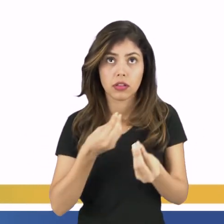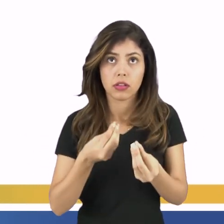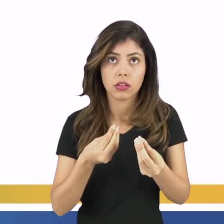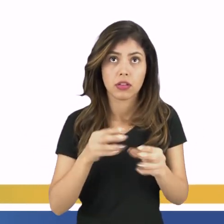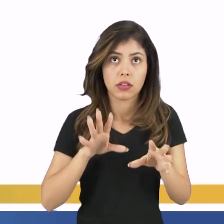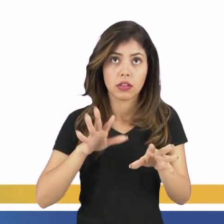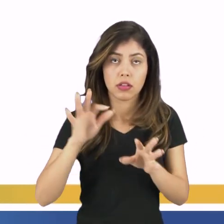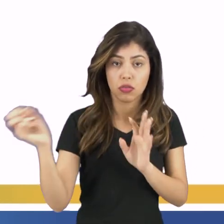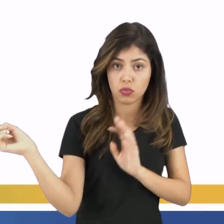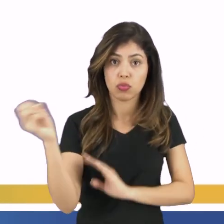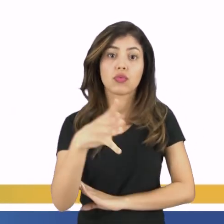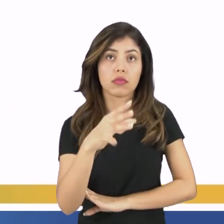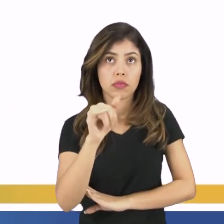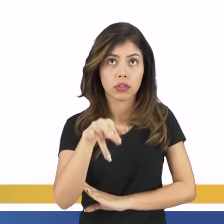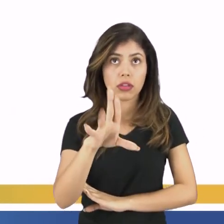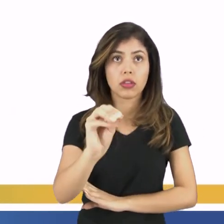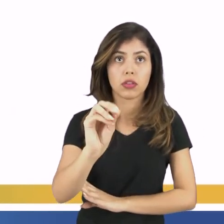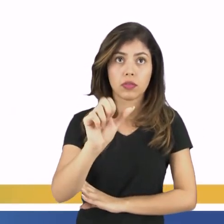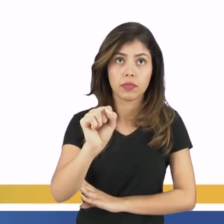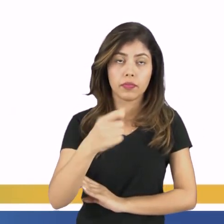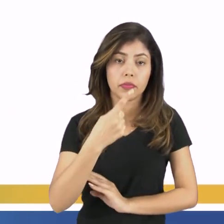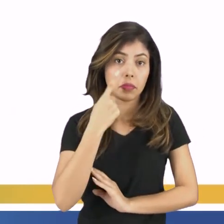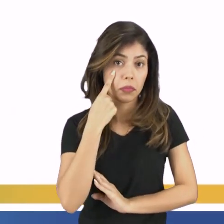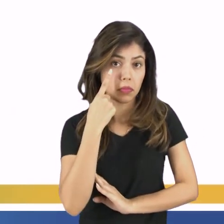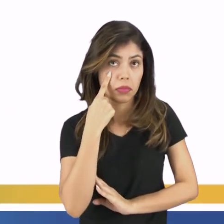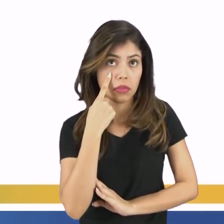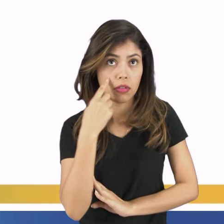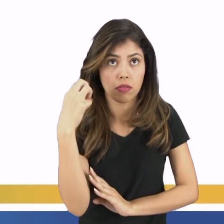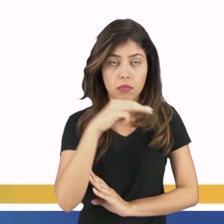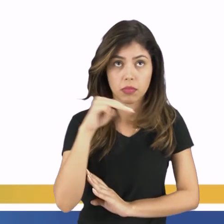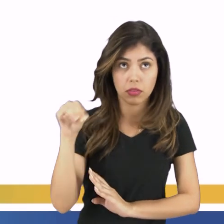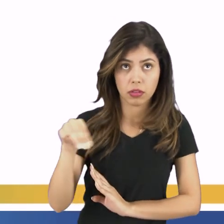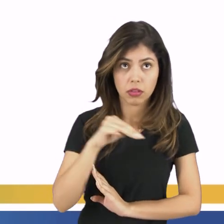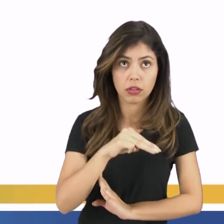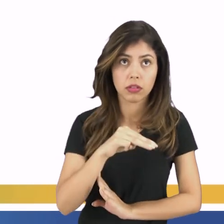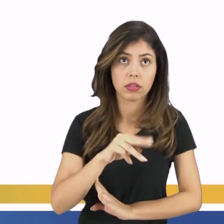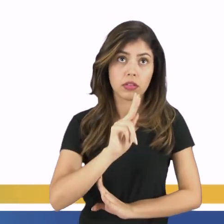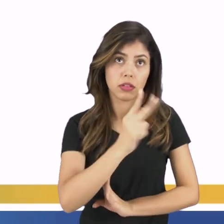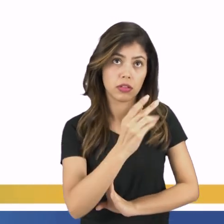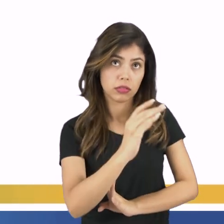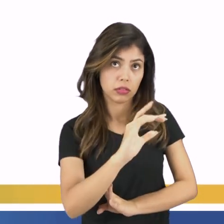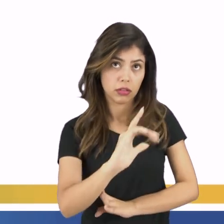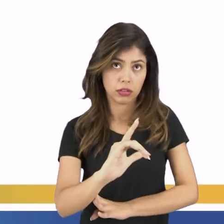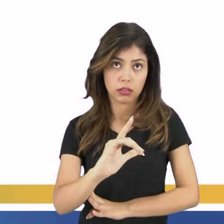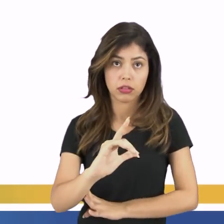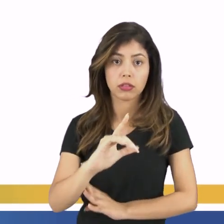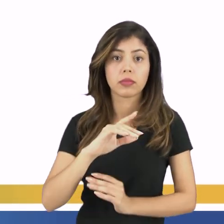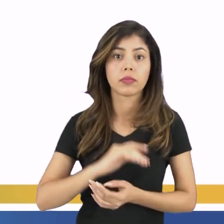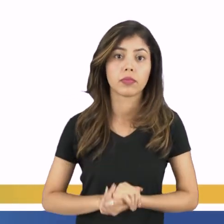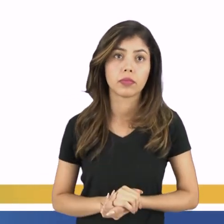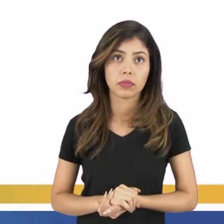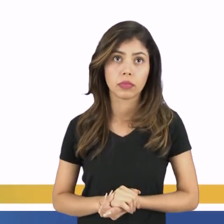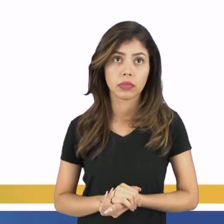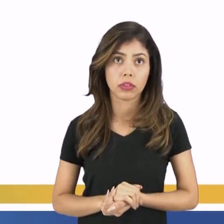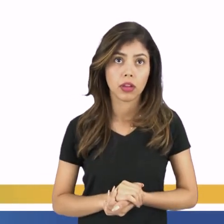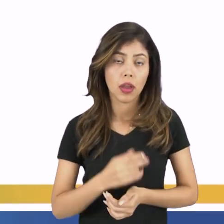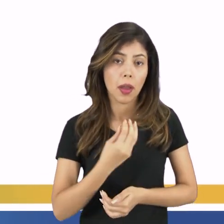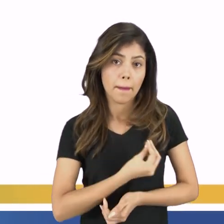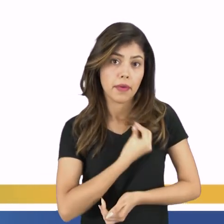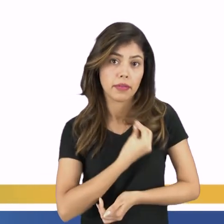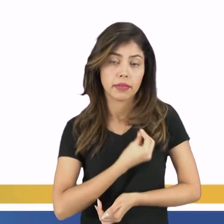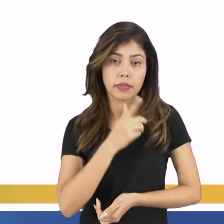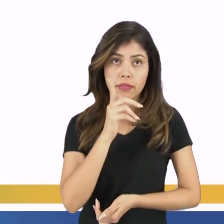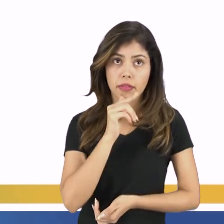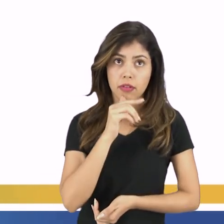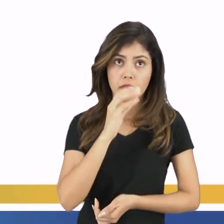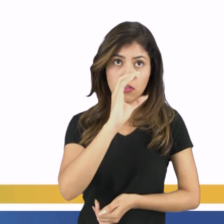gente tem a formação dos íons. Então, novamente aqui, ó, a molécula aqui, ó, do hidrogênio com o cloro, na presença da